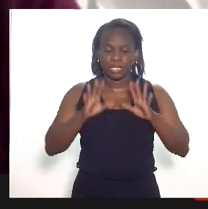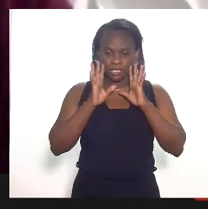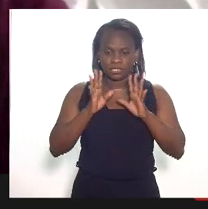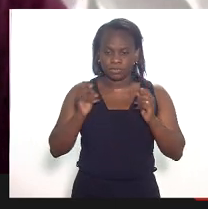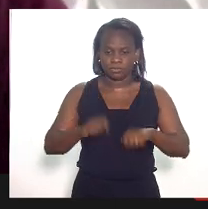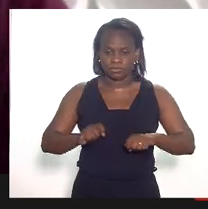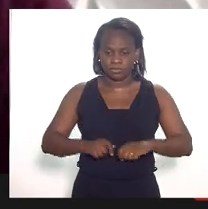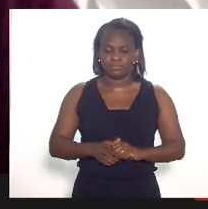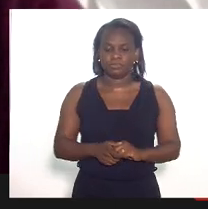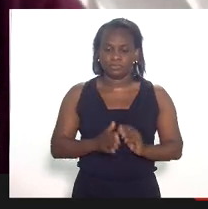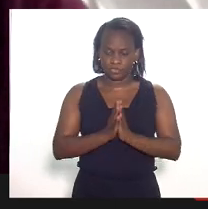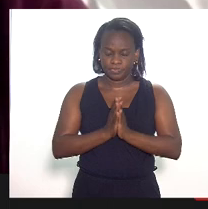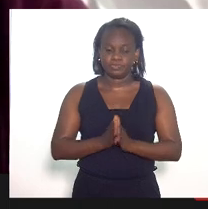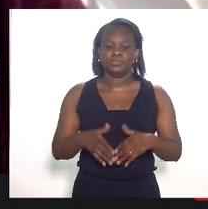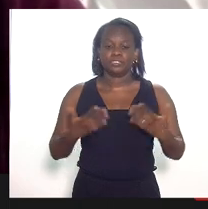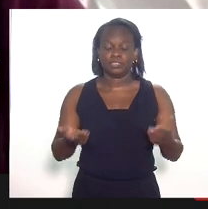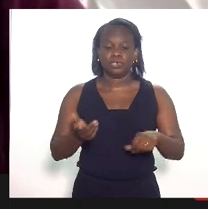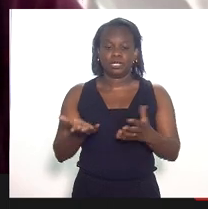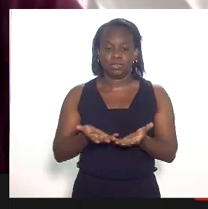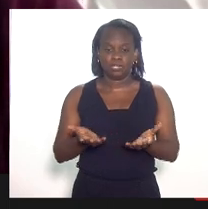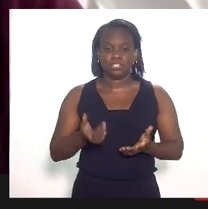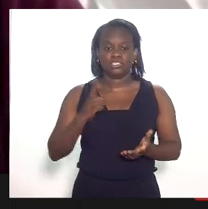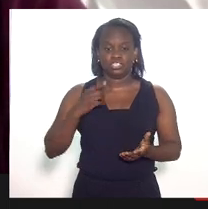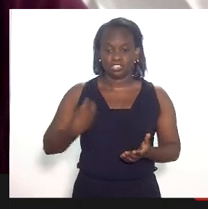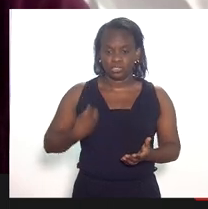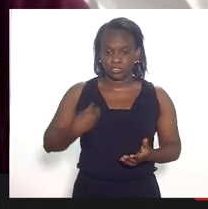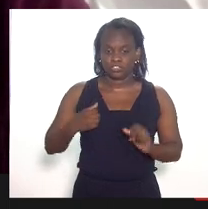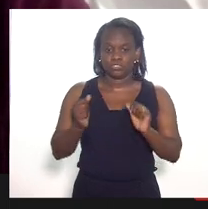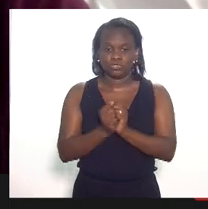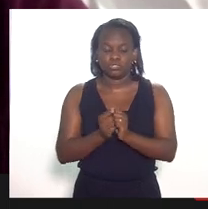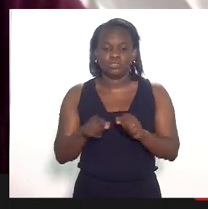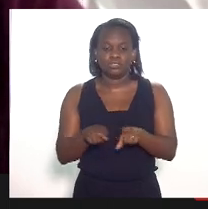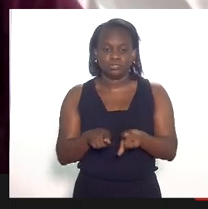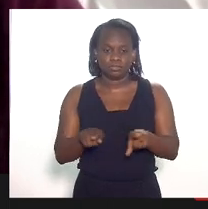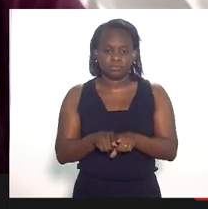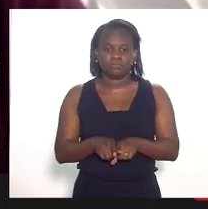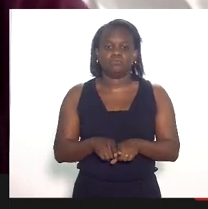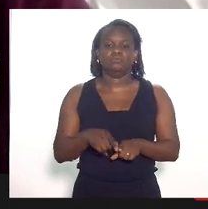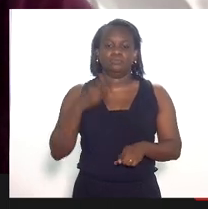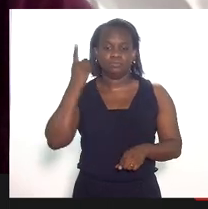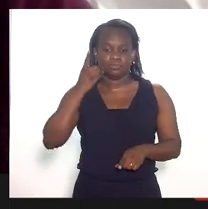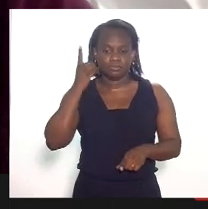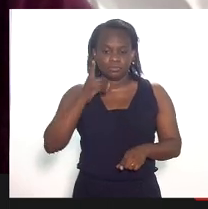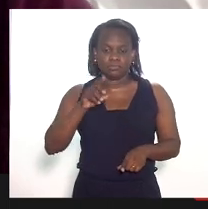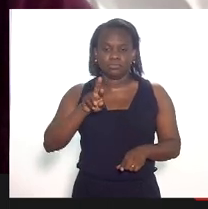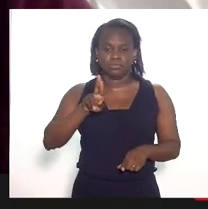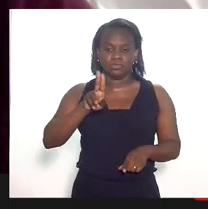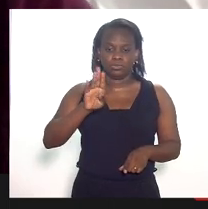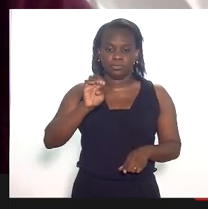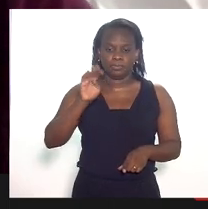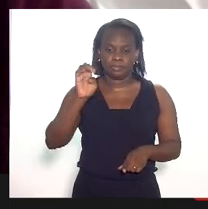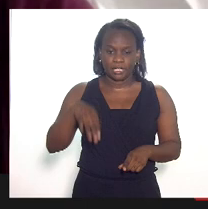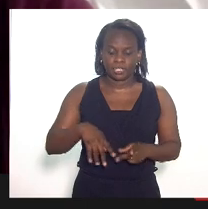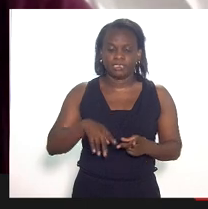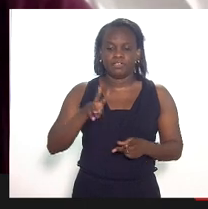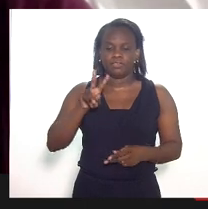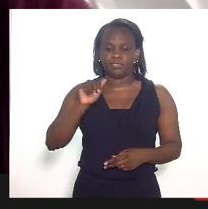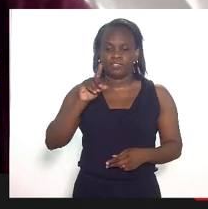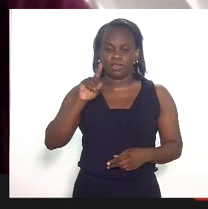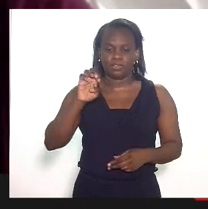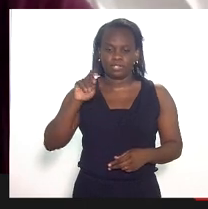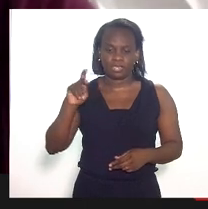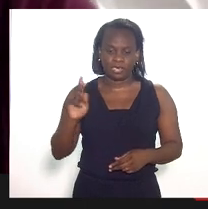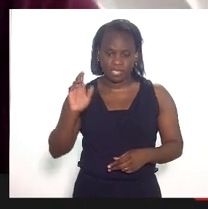ouvidas. Nesse momento, já se encontram conosco também os deputados Rubem Bontempo, Valdeque